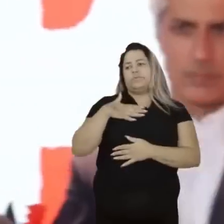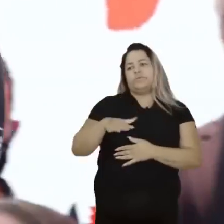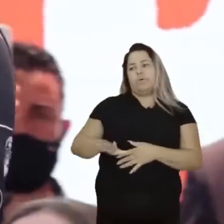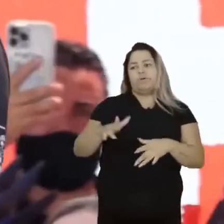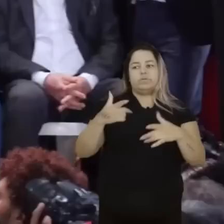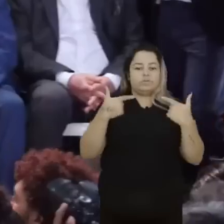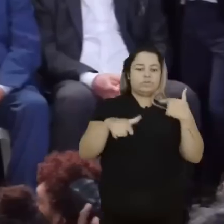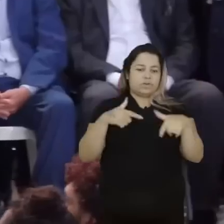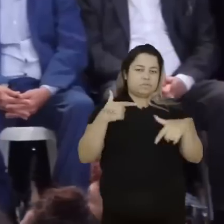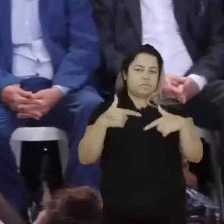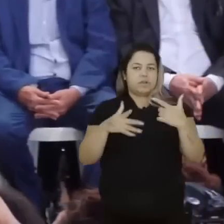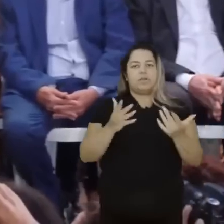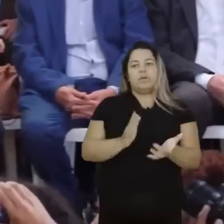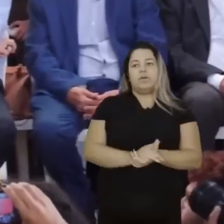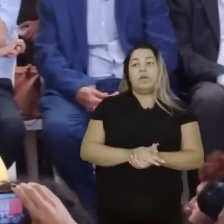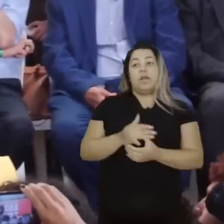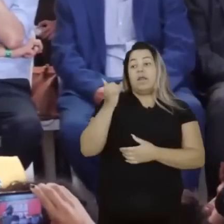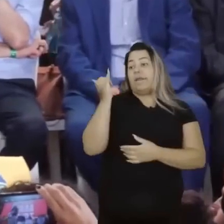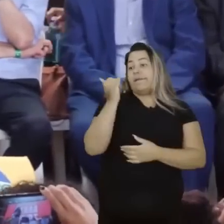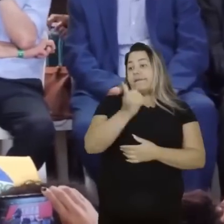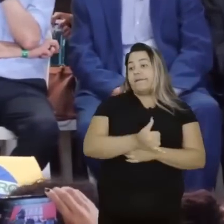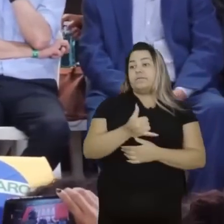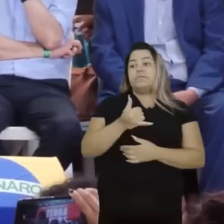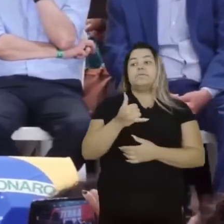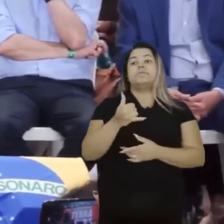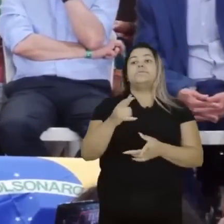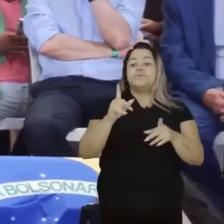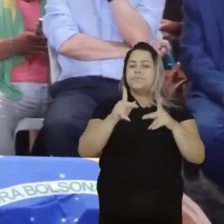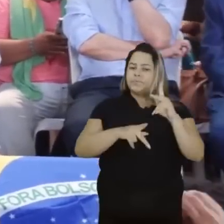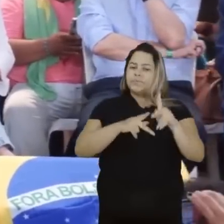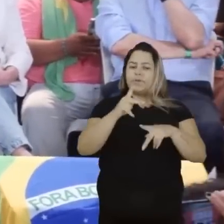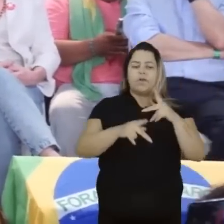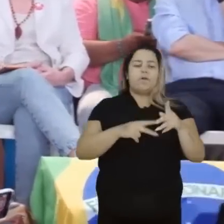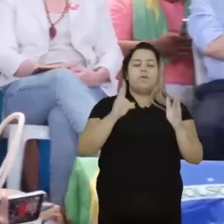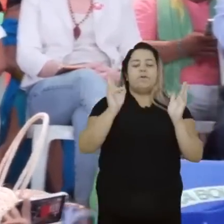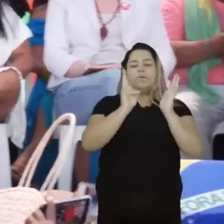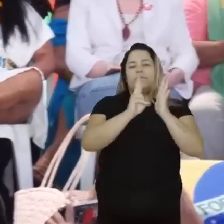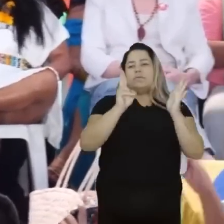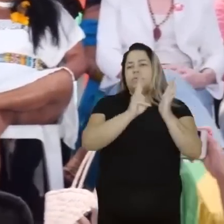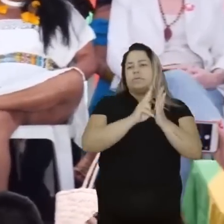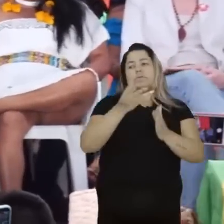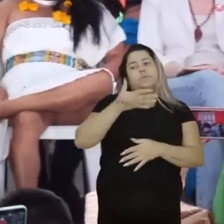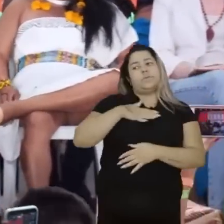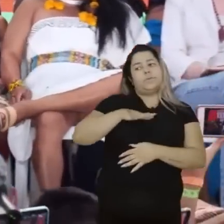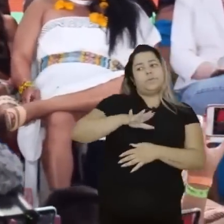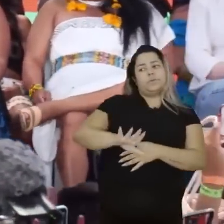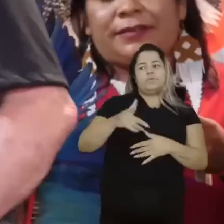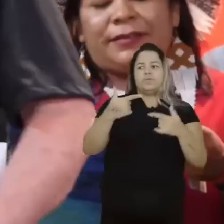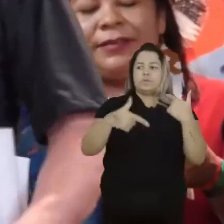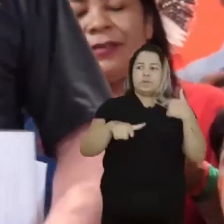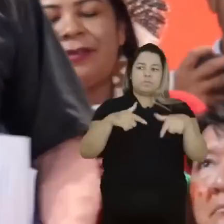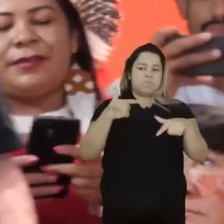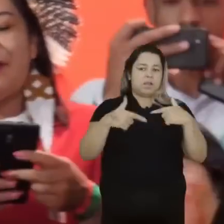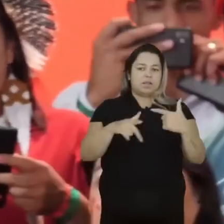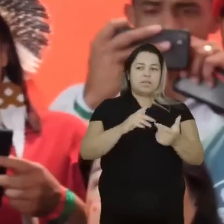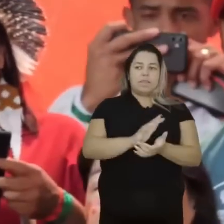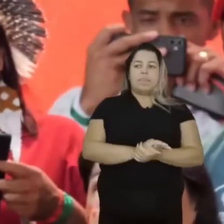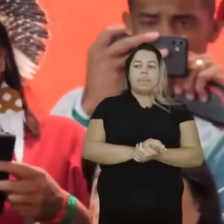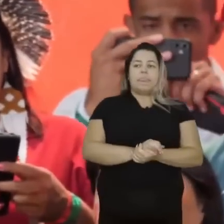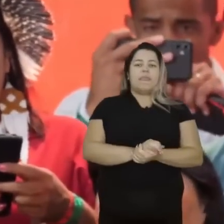trabalhar. Eles diziam, os povos indígenas não gostam de trabalhar. Eles